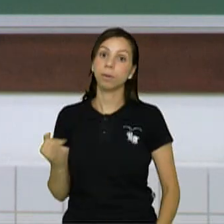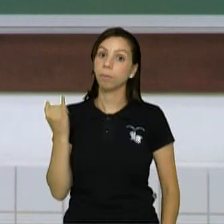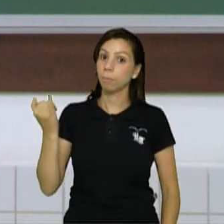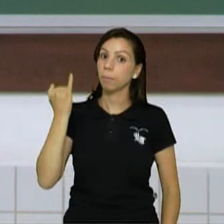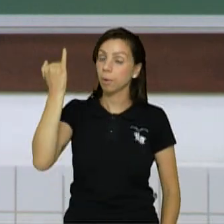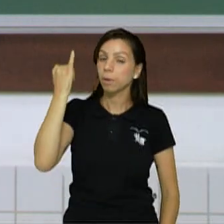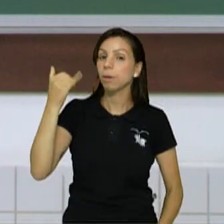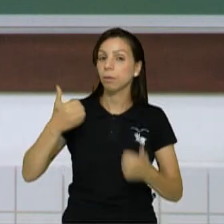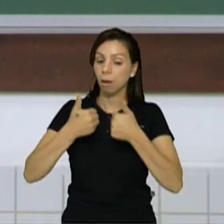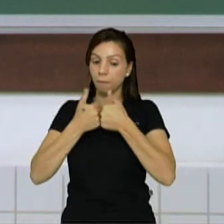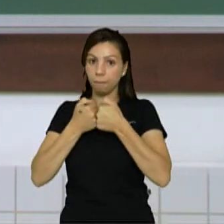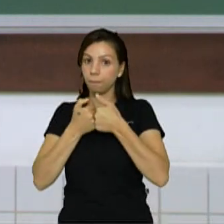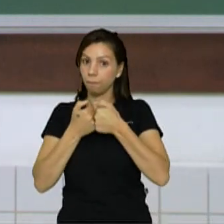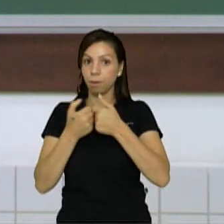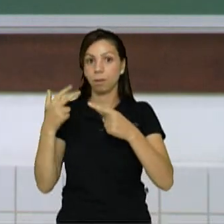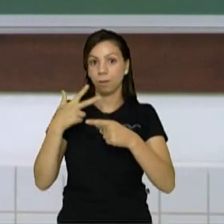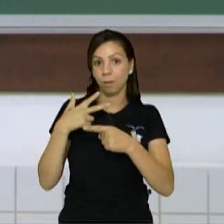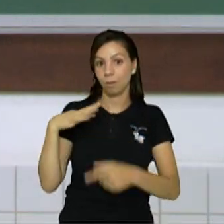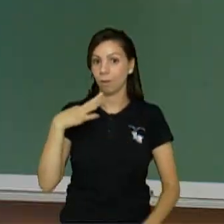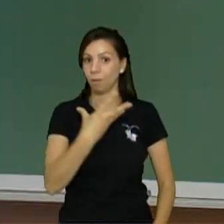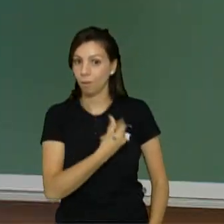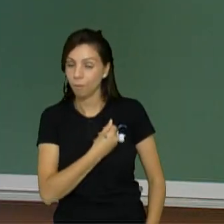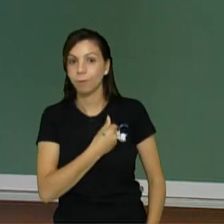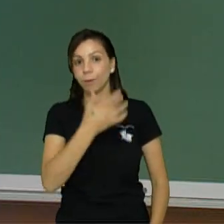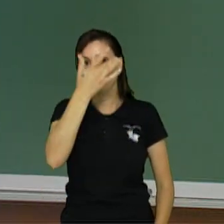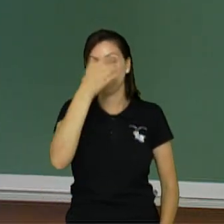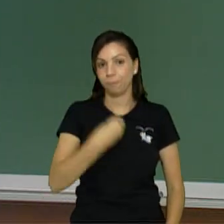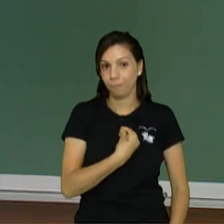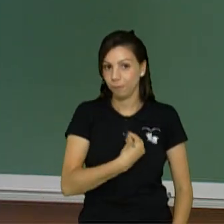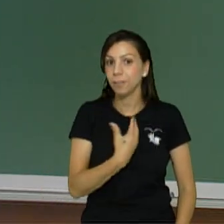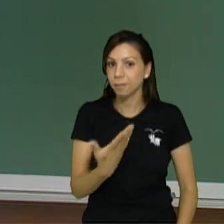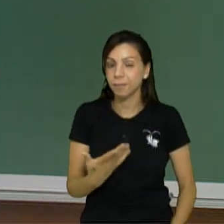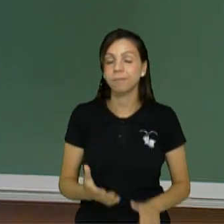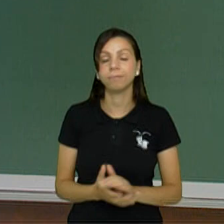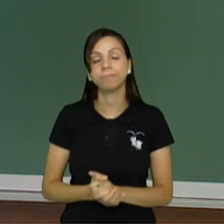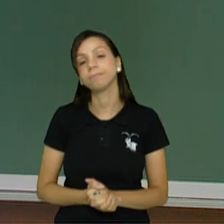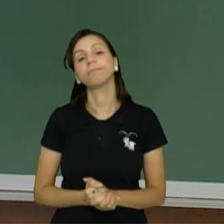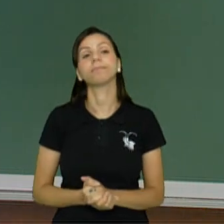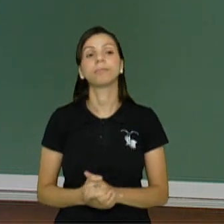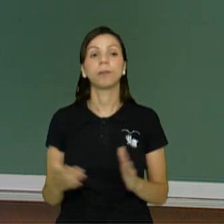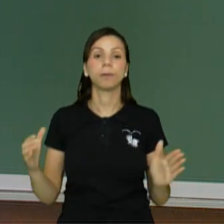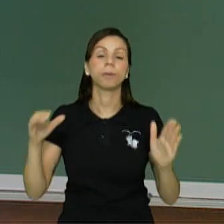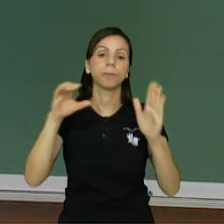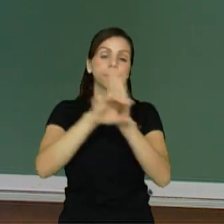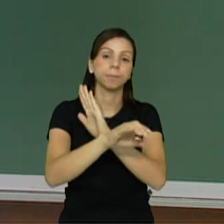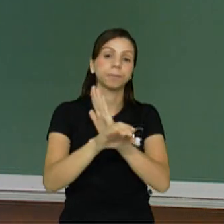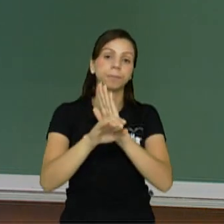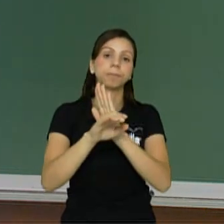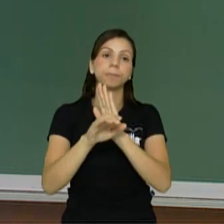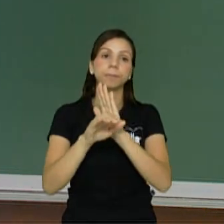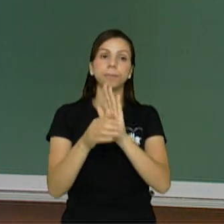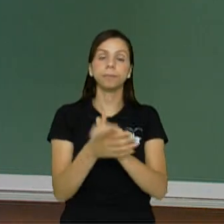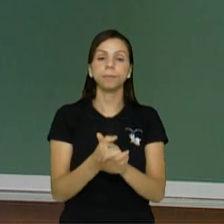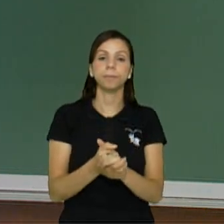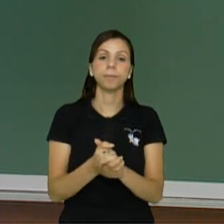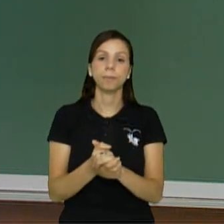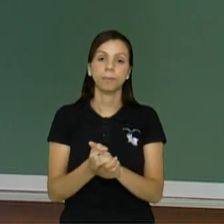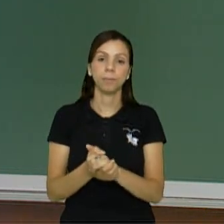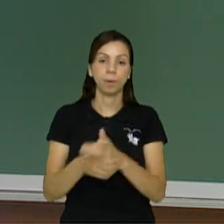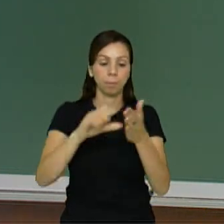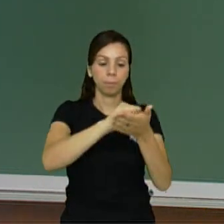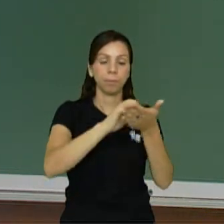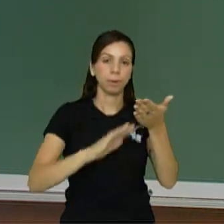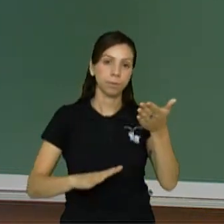olha a física aí salvando vidas. Então, pessoal, vamos aplicar os conceitos que nós vimos? Eu trago agora aqui para você